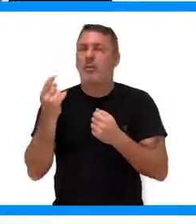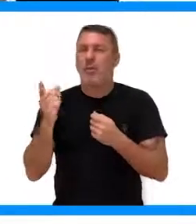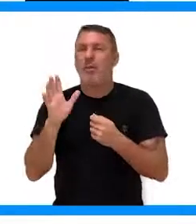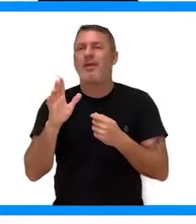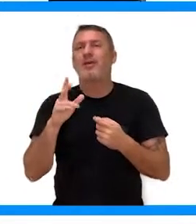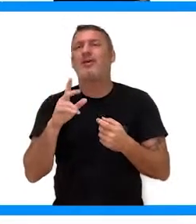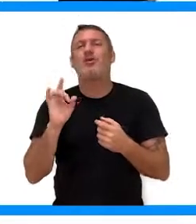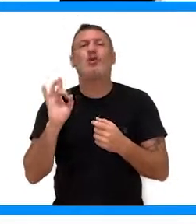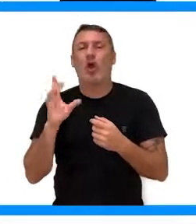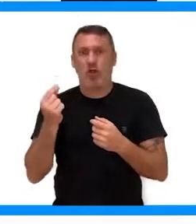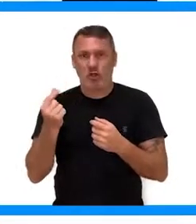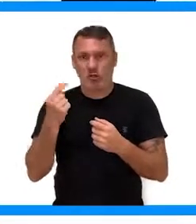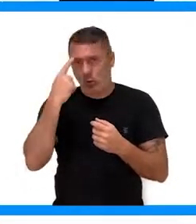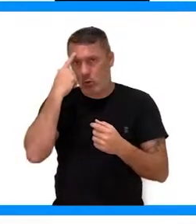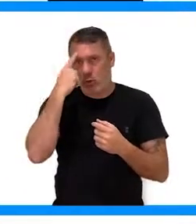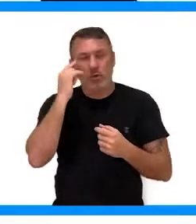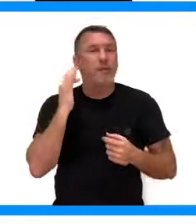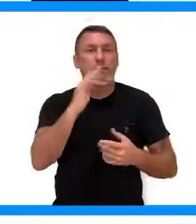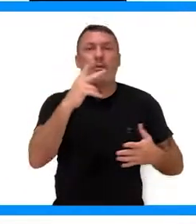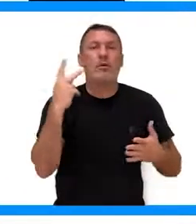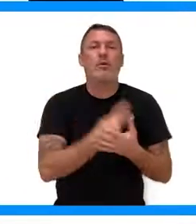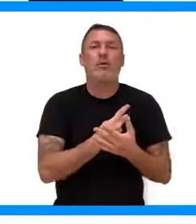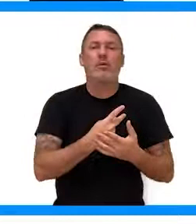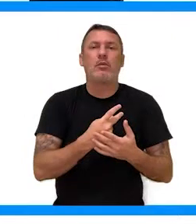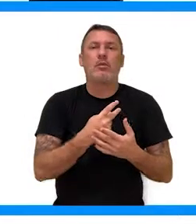podemos esquecer de consequências que temos aí,